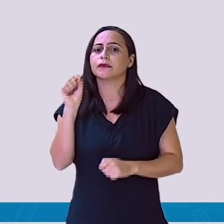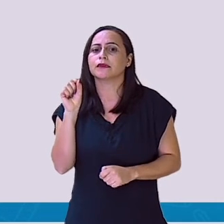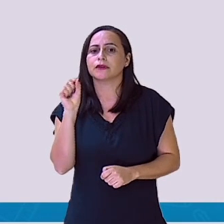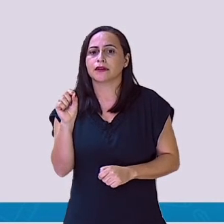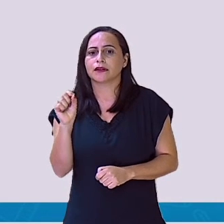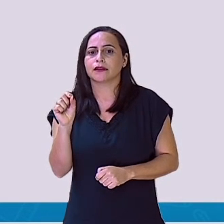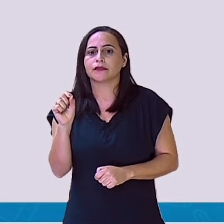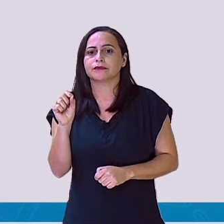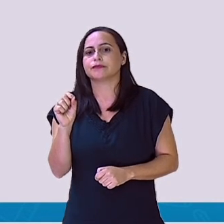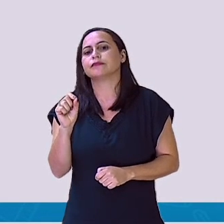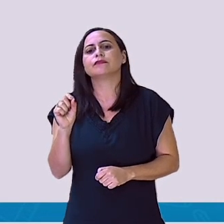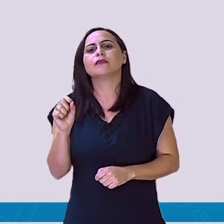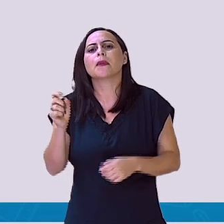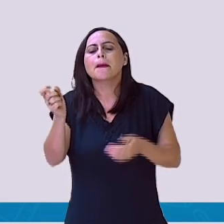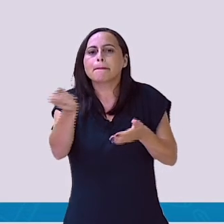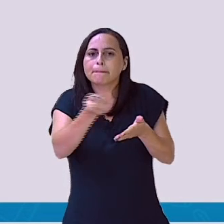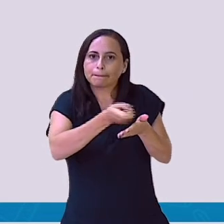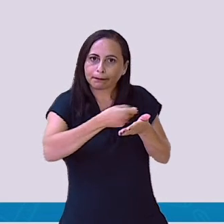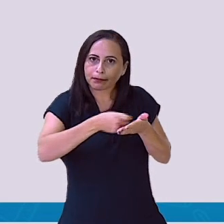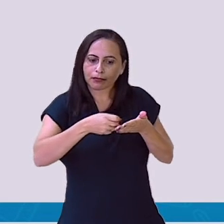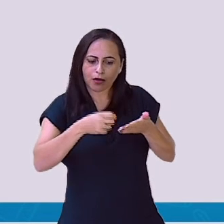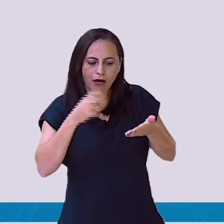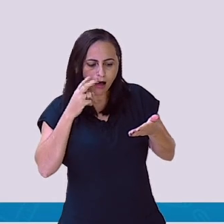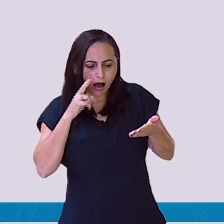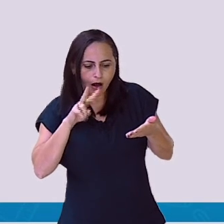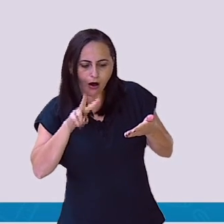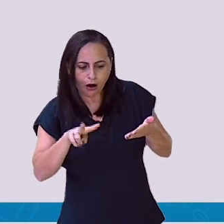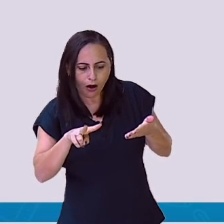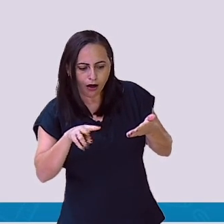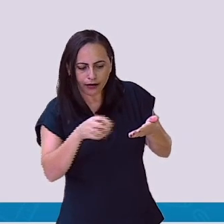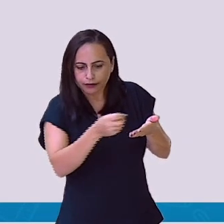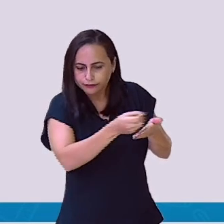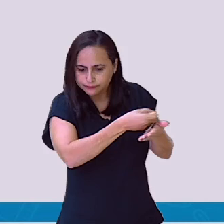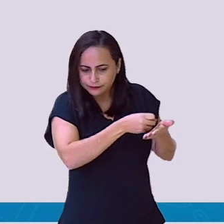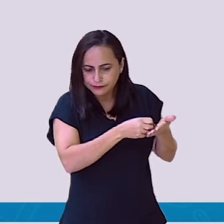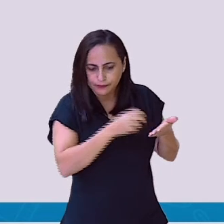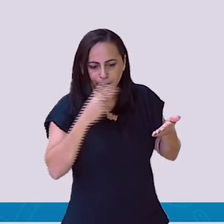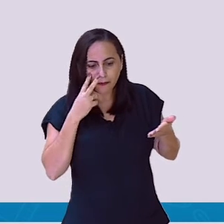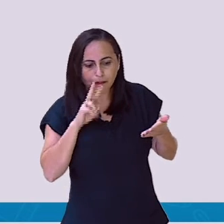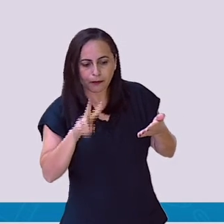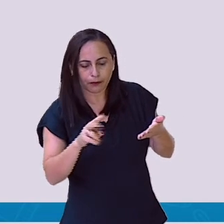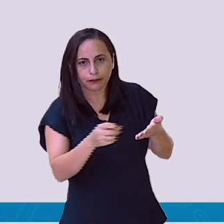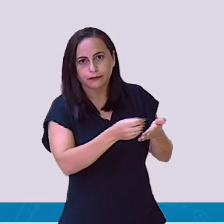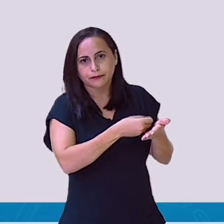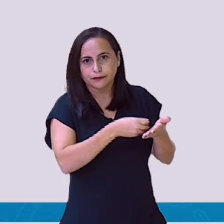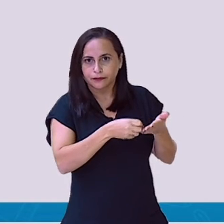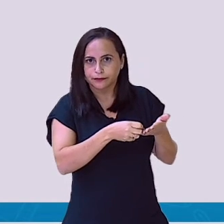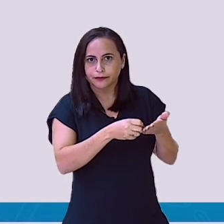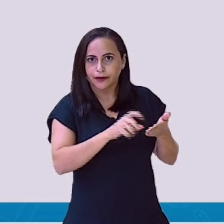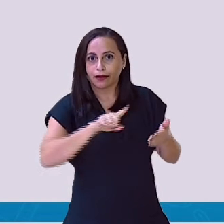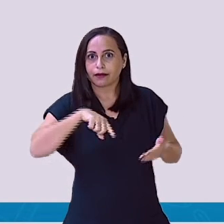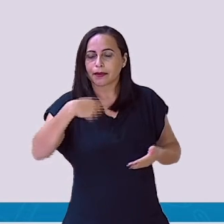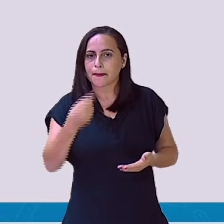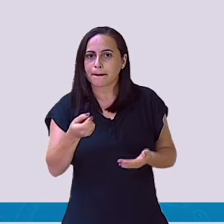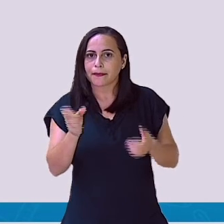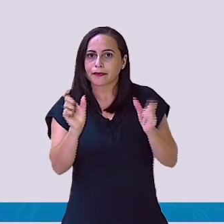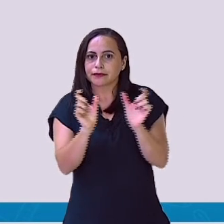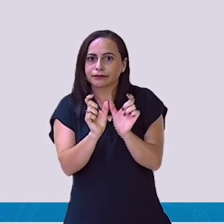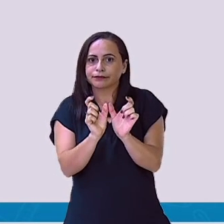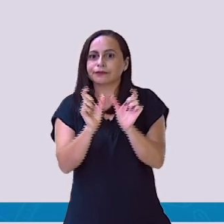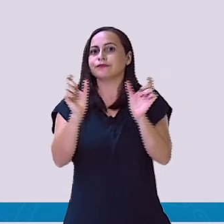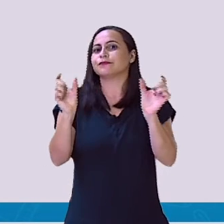colar e depois copiar cada palavra e separá-las em sílabas.